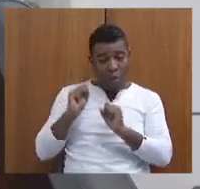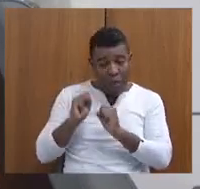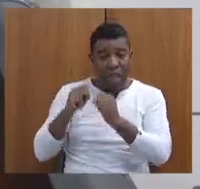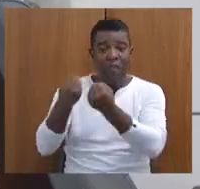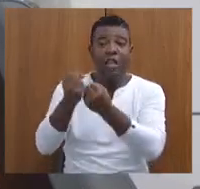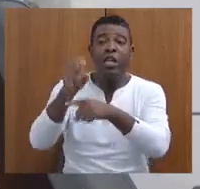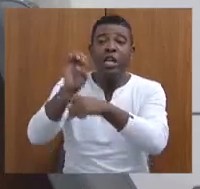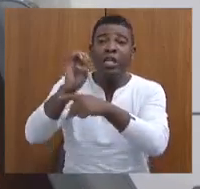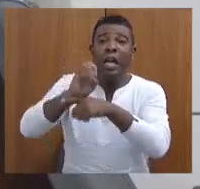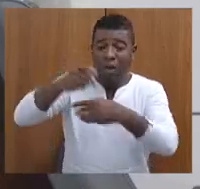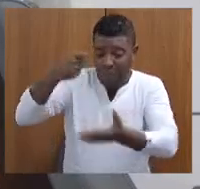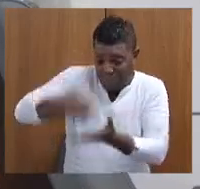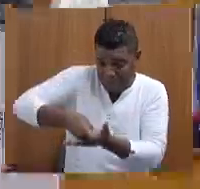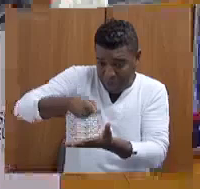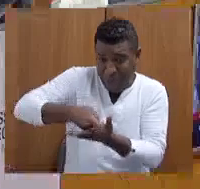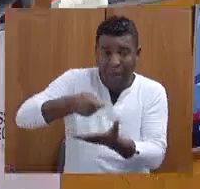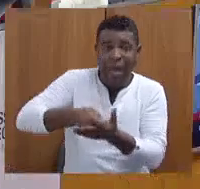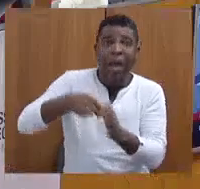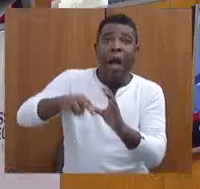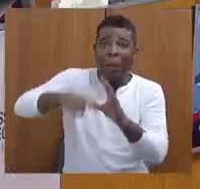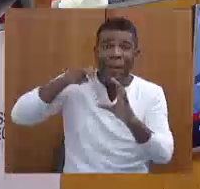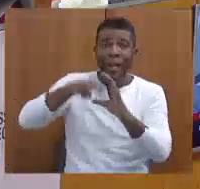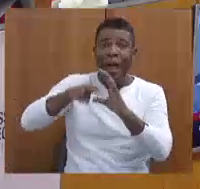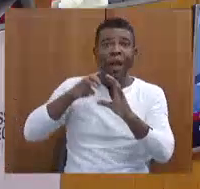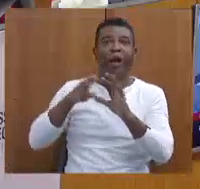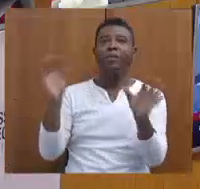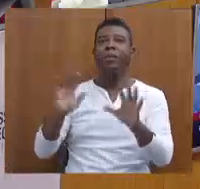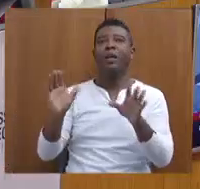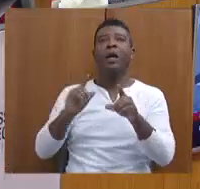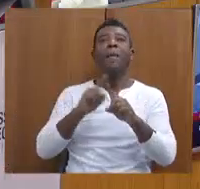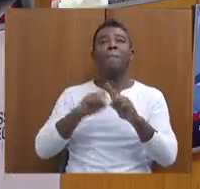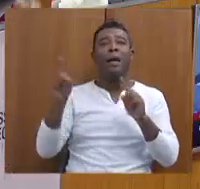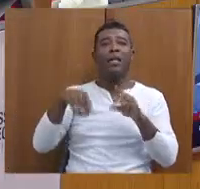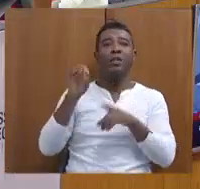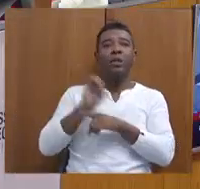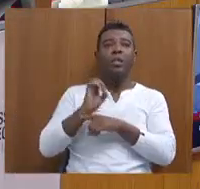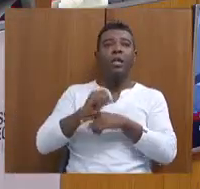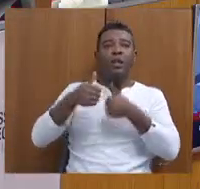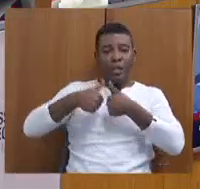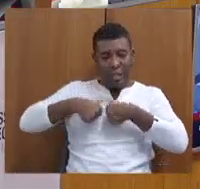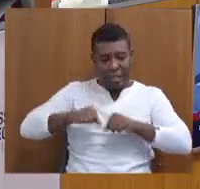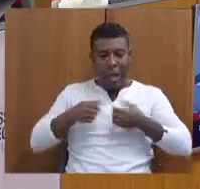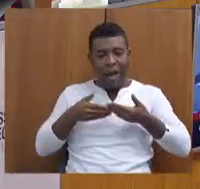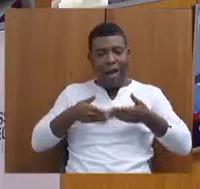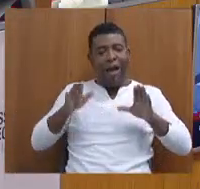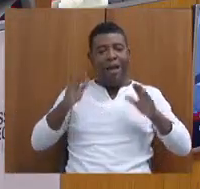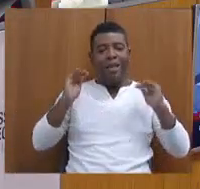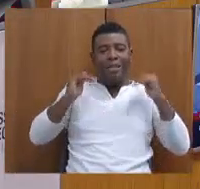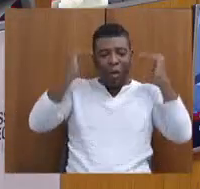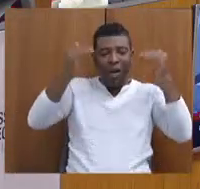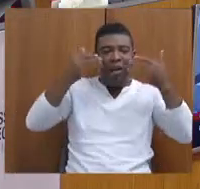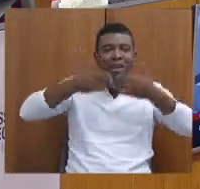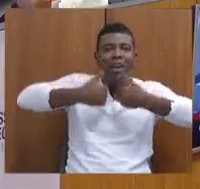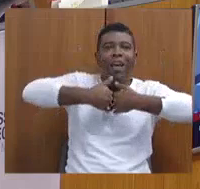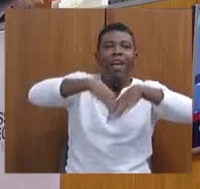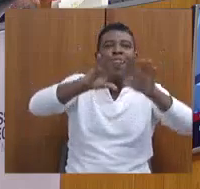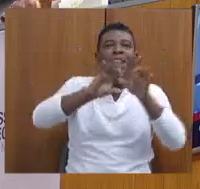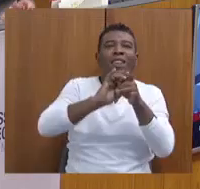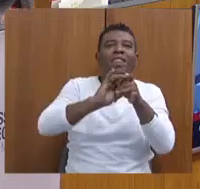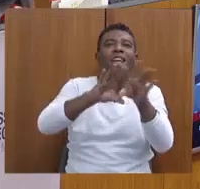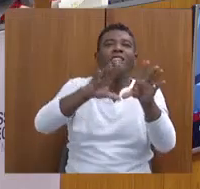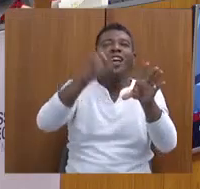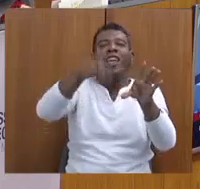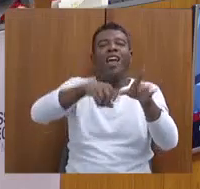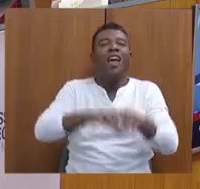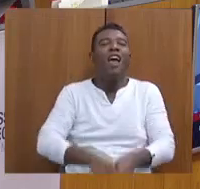mas o estado tá Abrindo mão da sua soberania é de forma muito muito livre